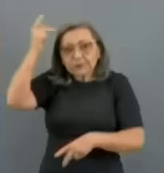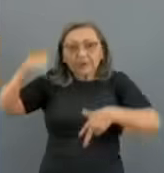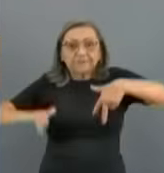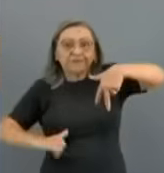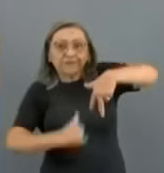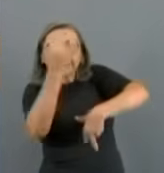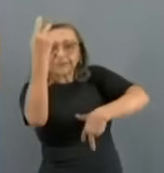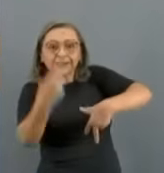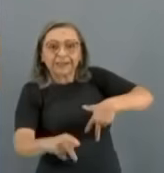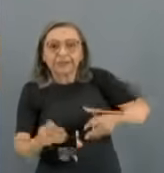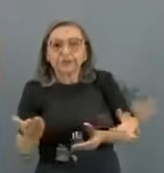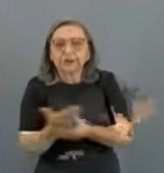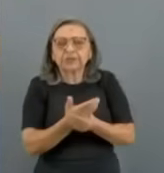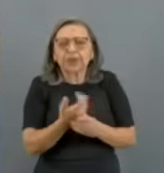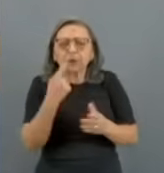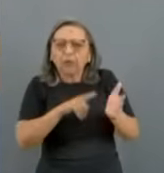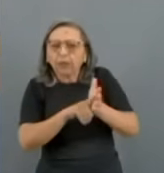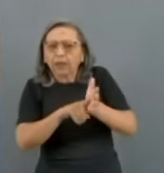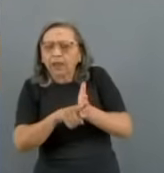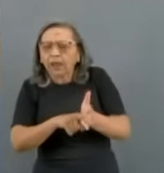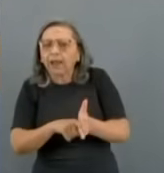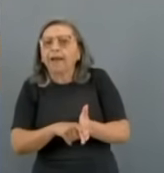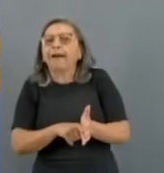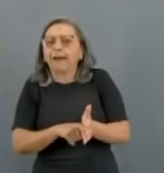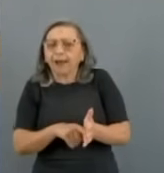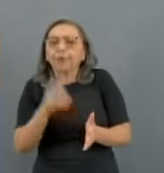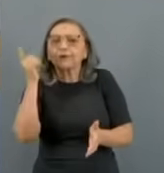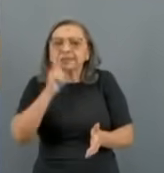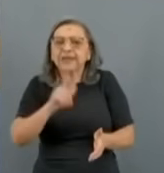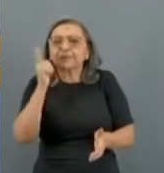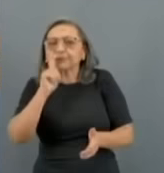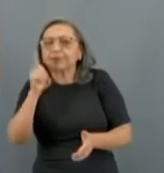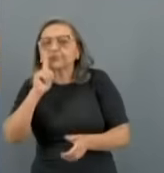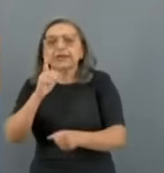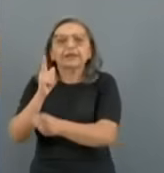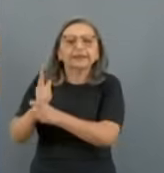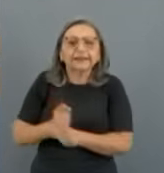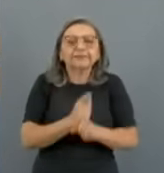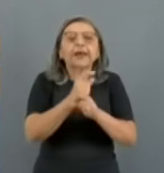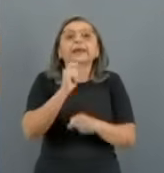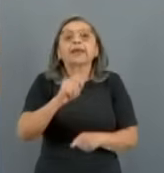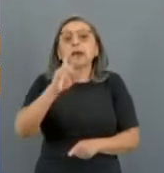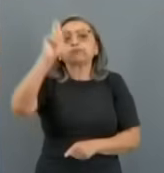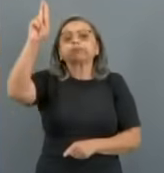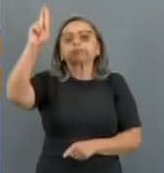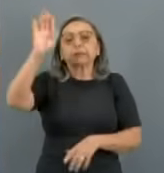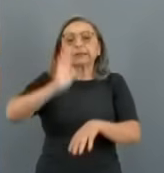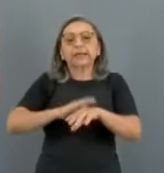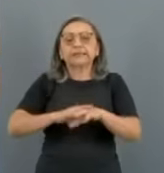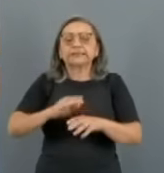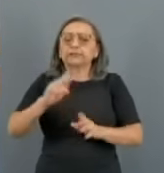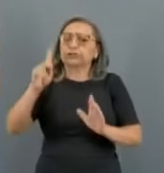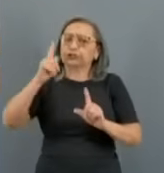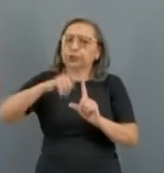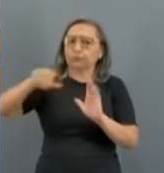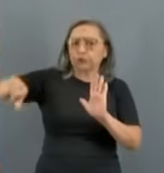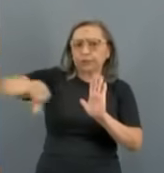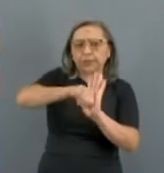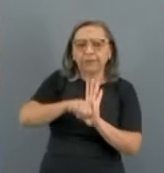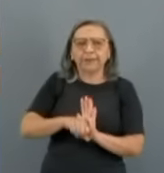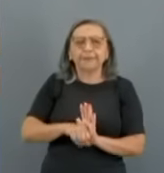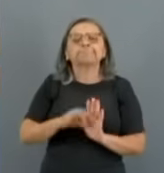numa investigação, a gente consegue identificar quem foi o alvo dessa conduta criminosa. E não